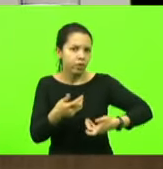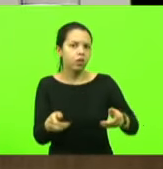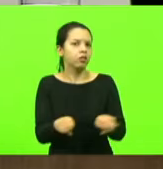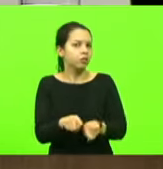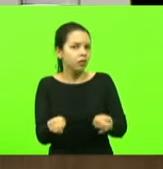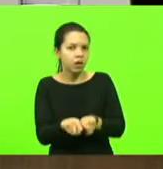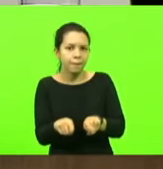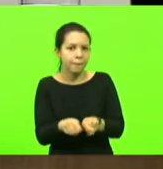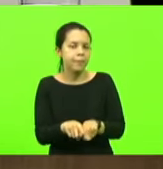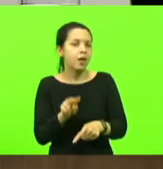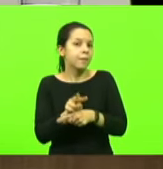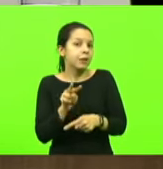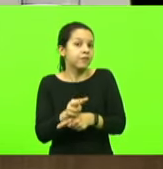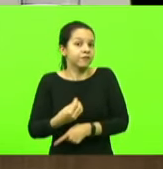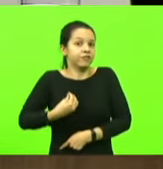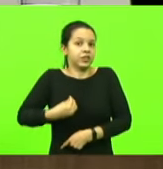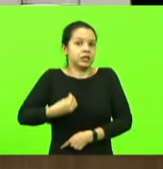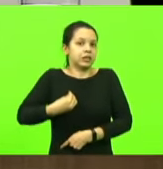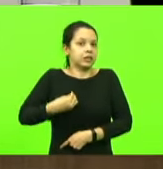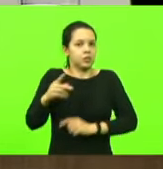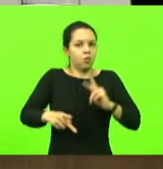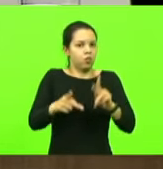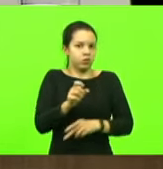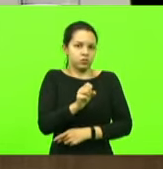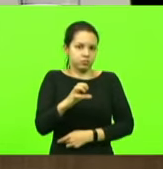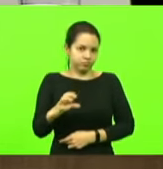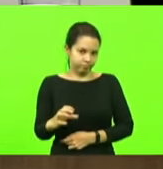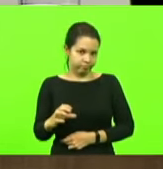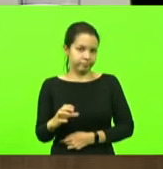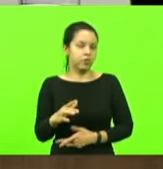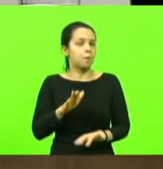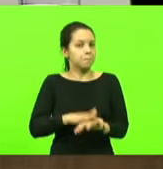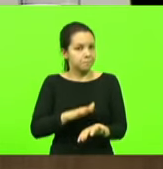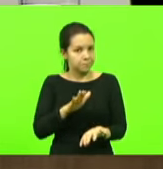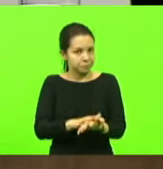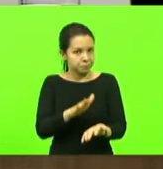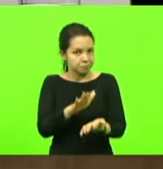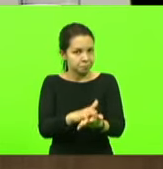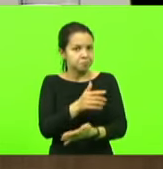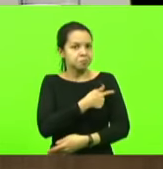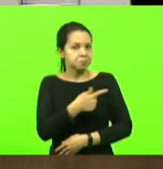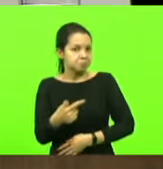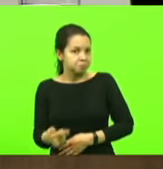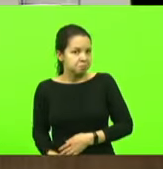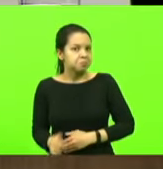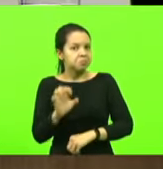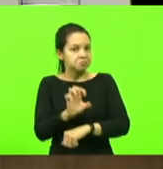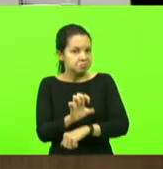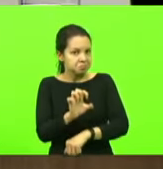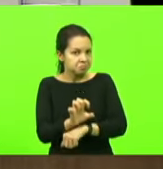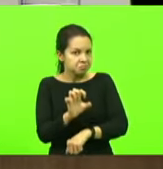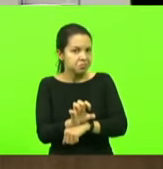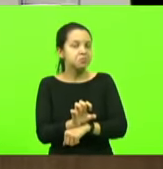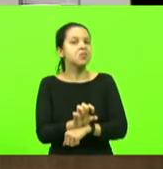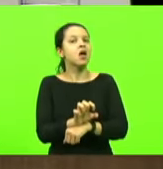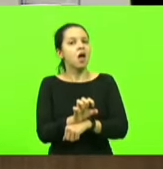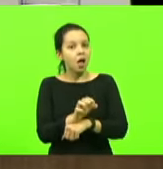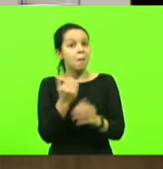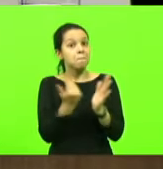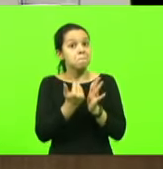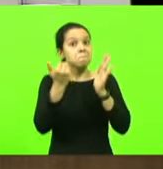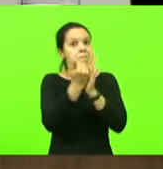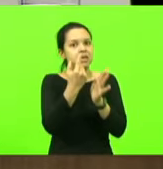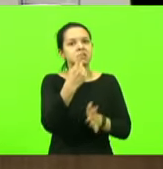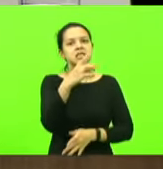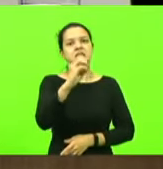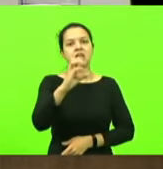na preservação da vida dos catarinenses. Eu parabenizo o governo do Estado pelo aporte de mais 100